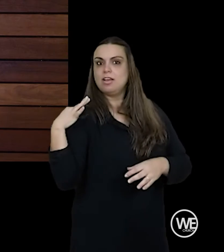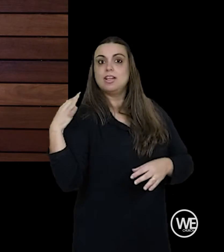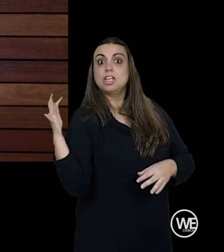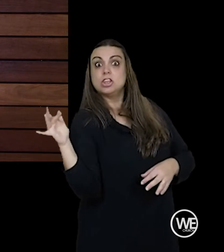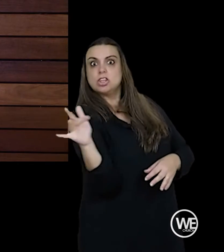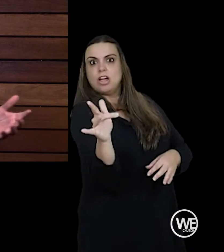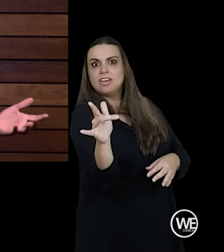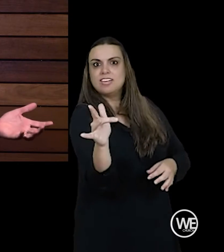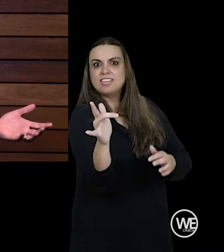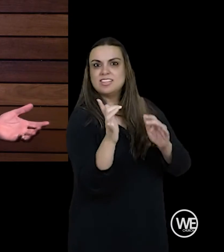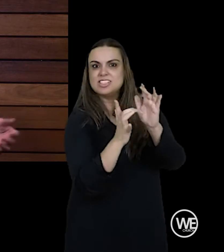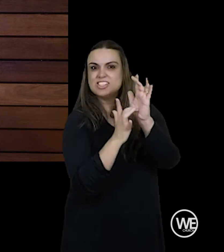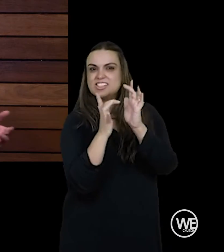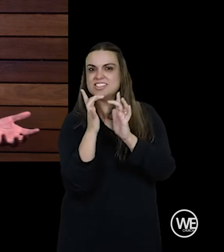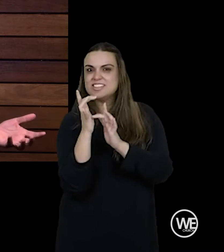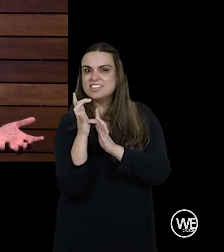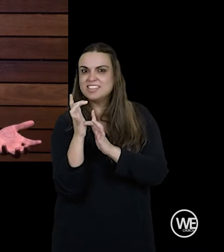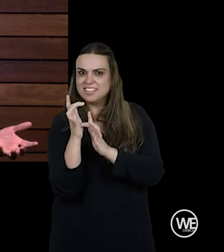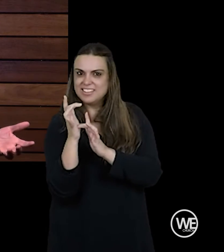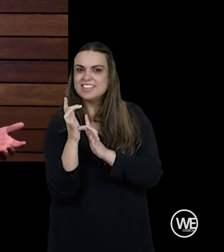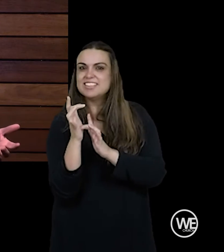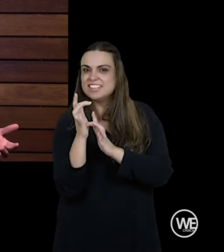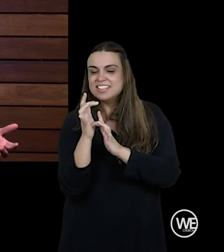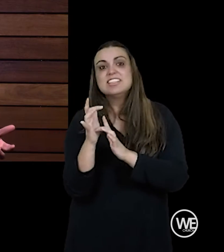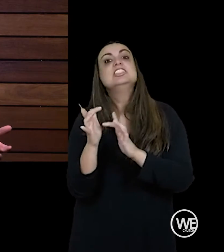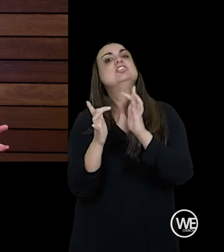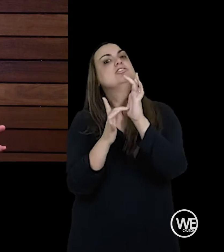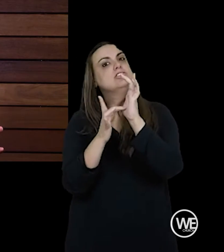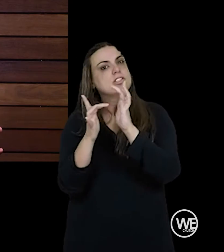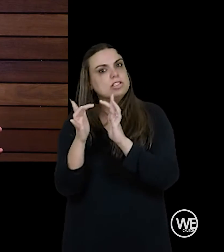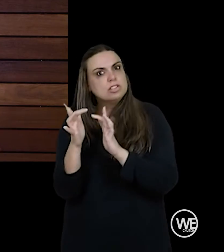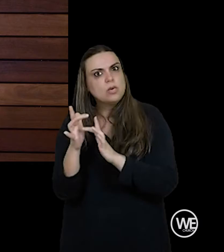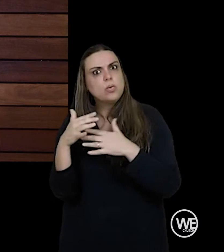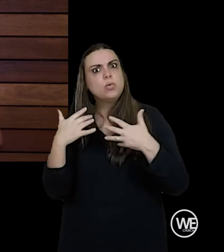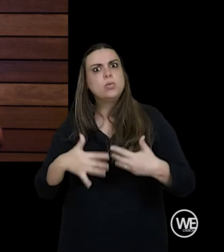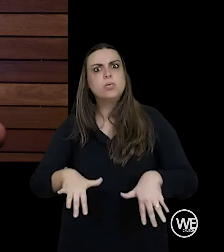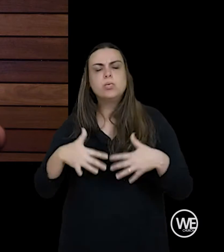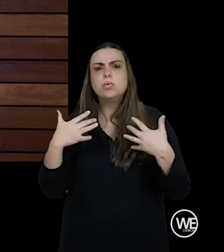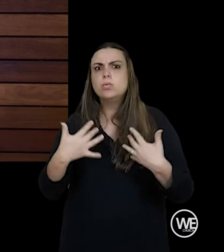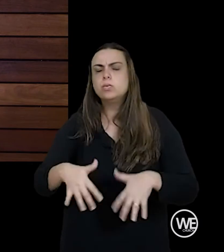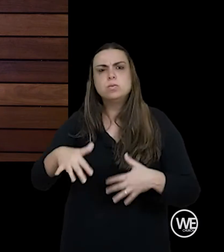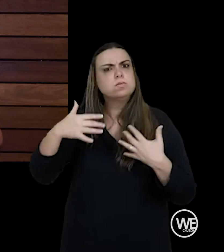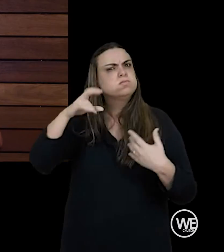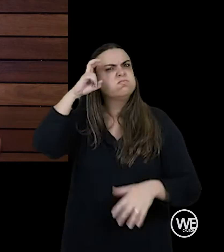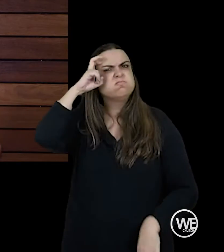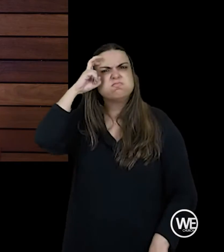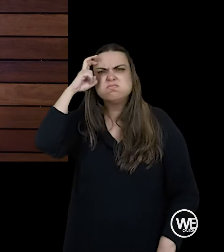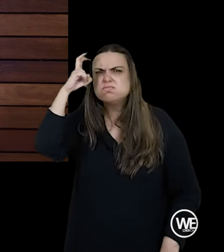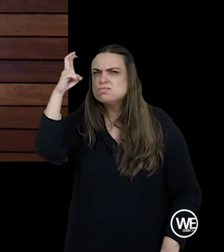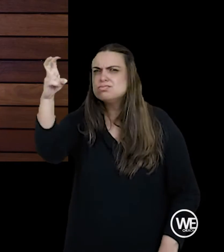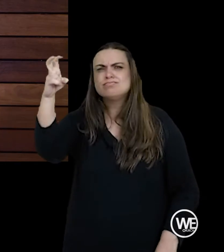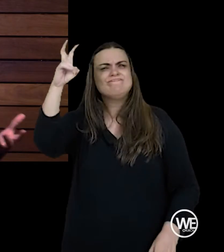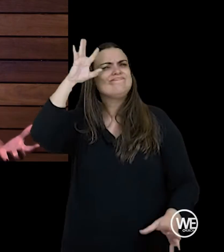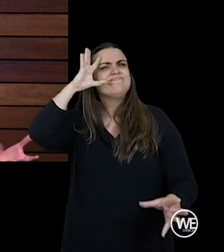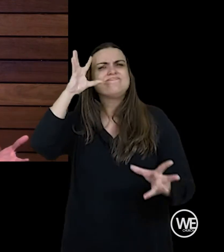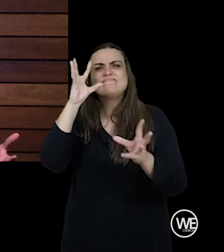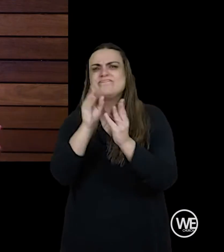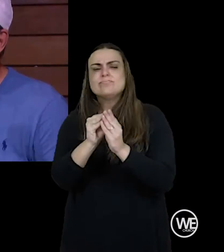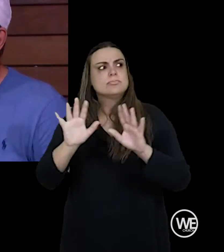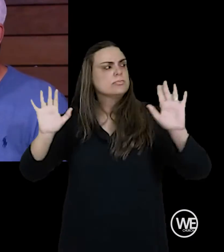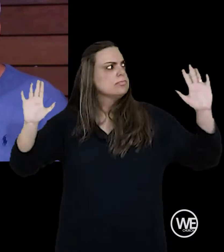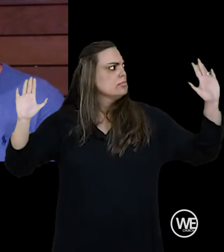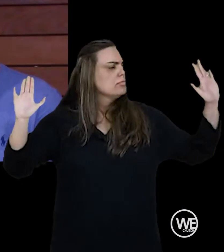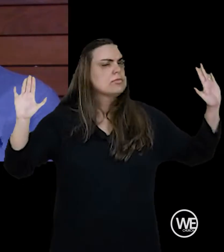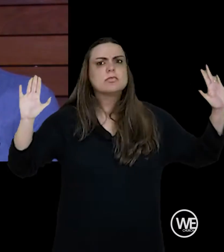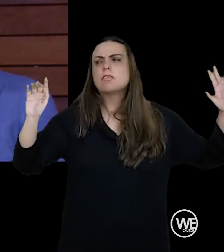Jesus. E Jesus, mais uma vez, uma demonstração de onisciência, onipresença e onipotência, ele diz